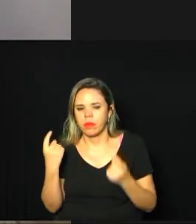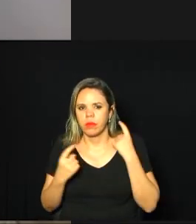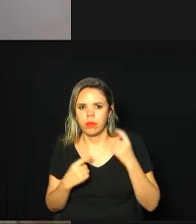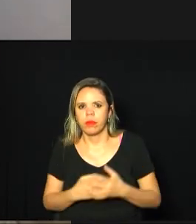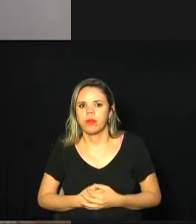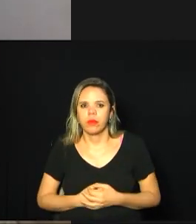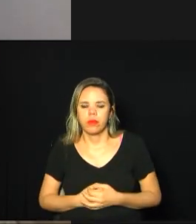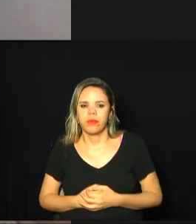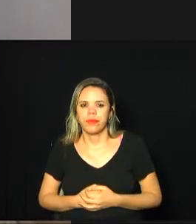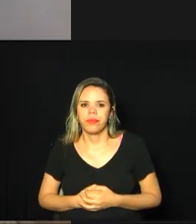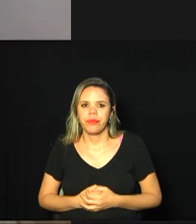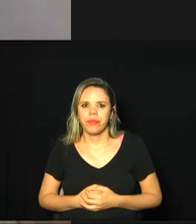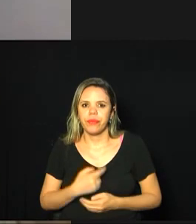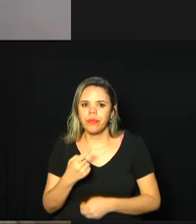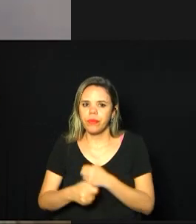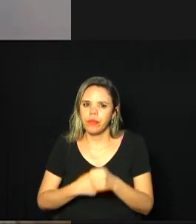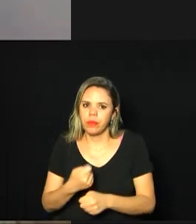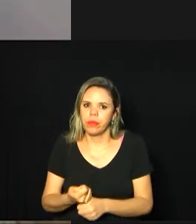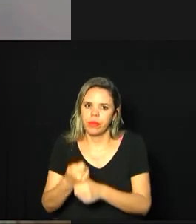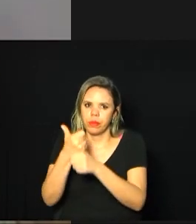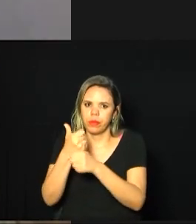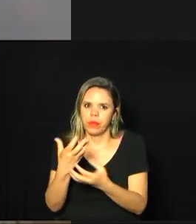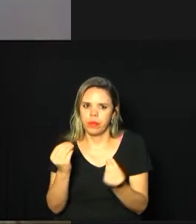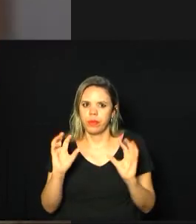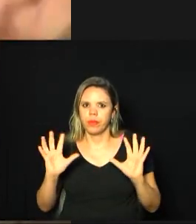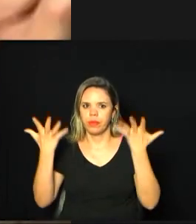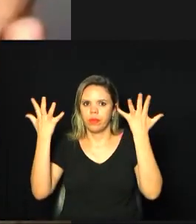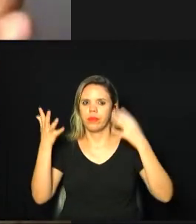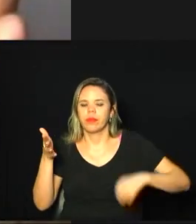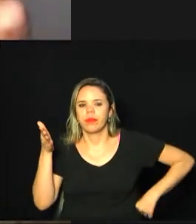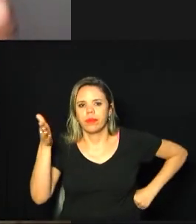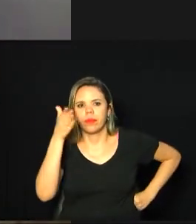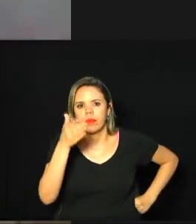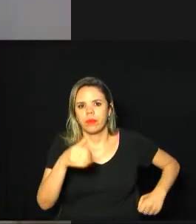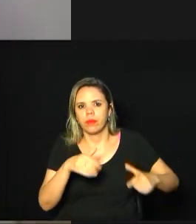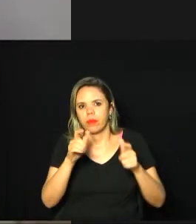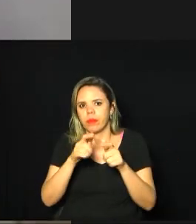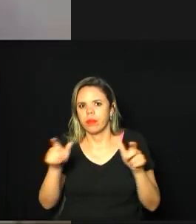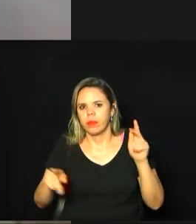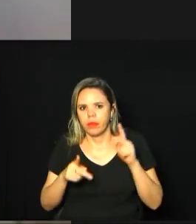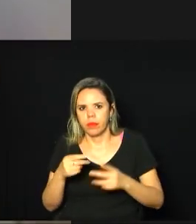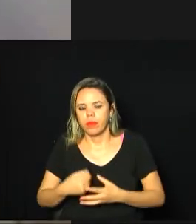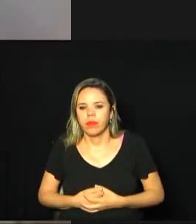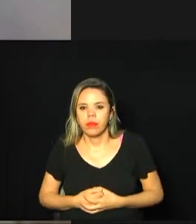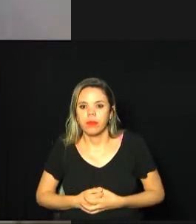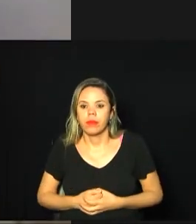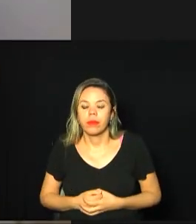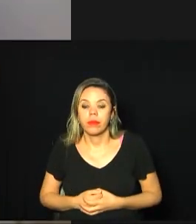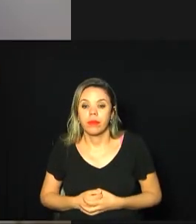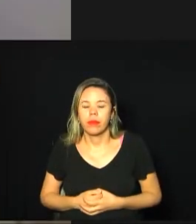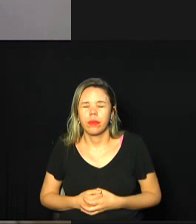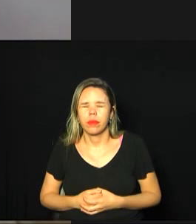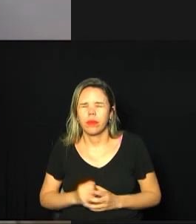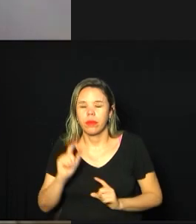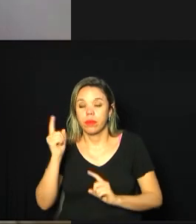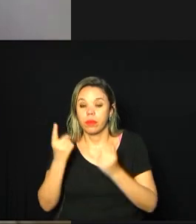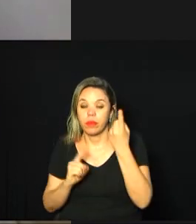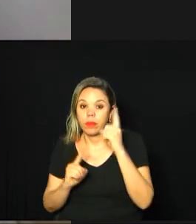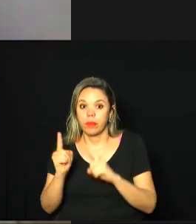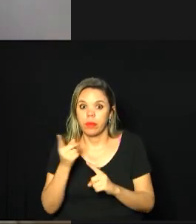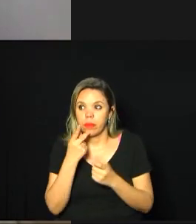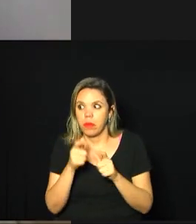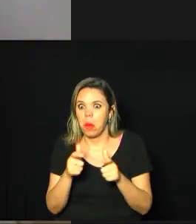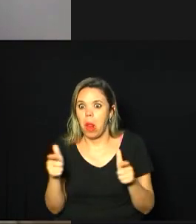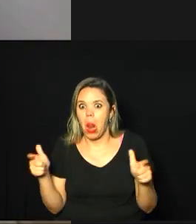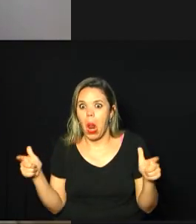preocupante, mas Réveillon, que já são festas com mais pessoas, e, bom, Carnaval nem se fala.